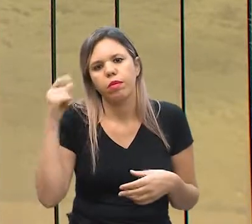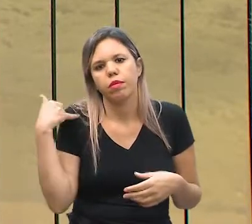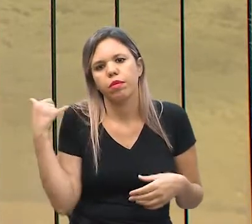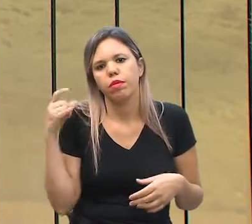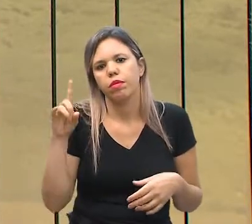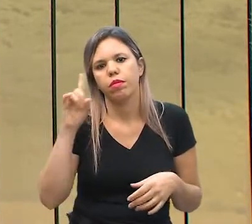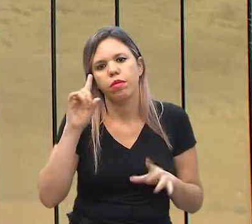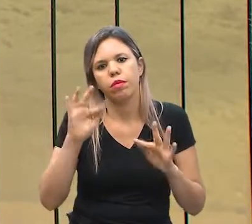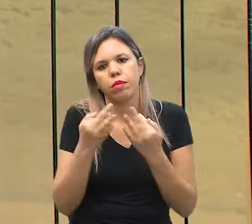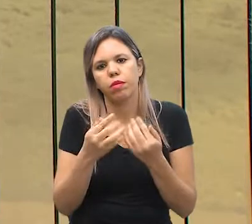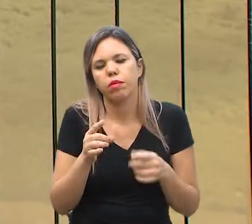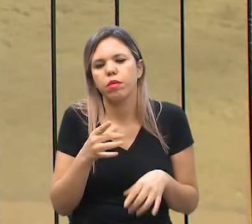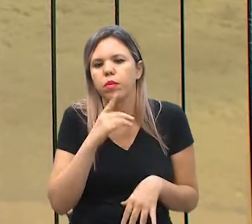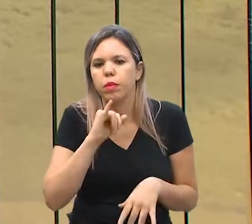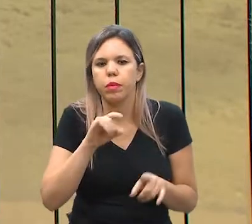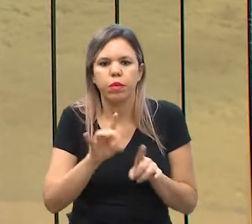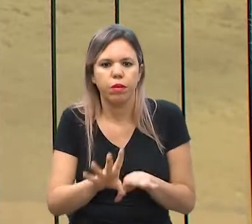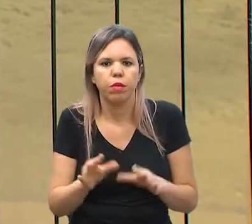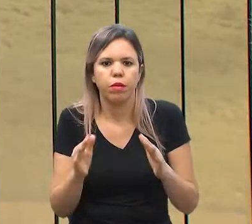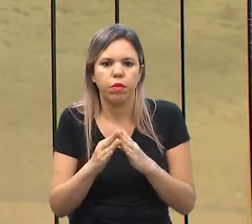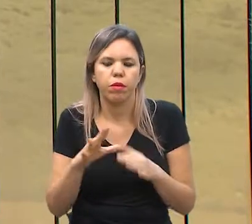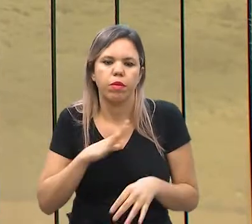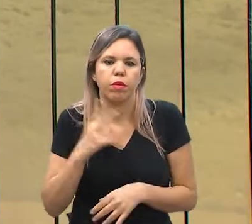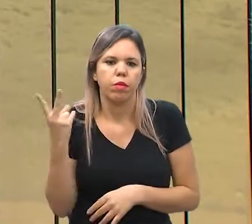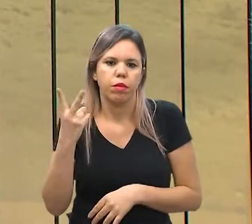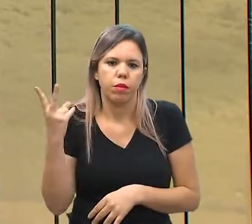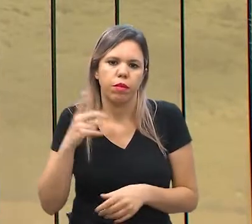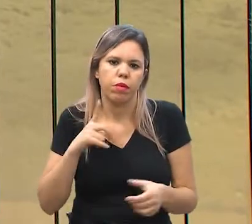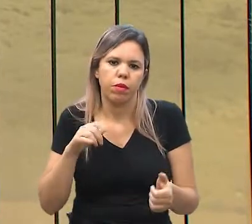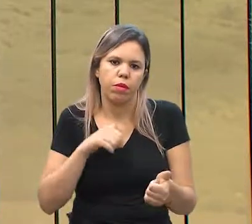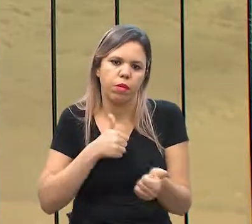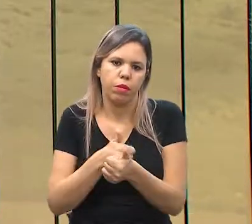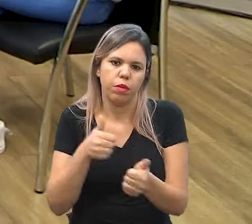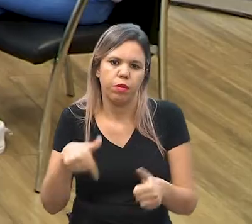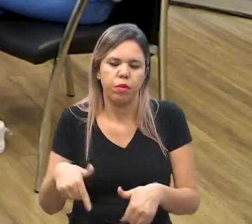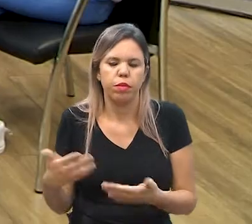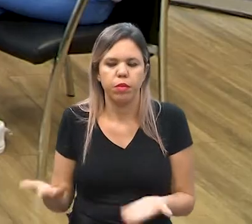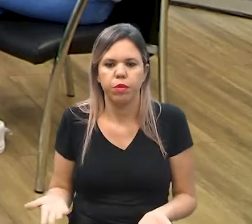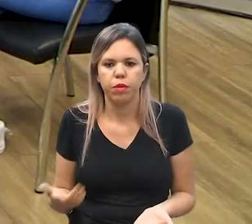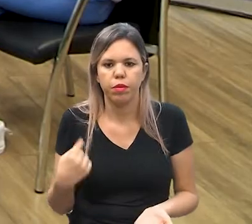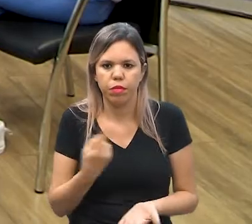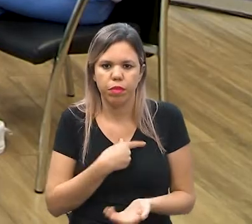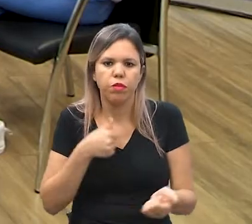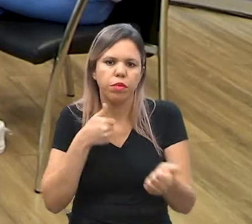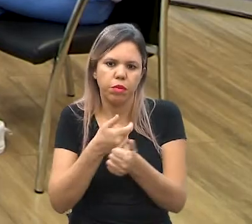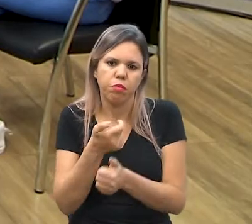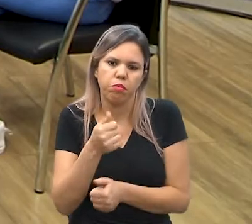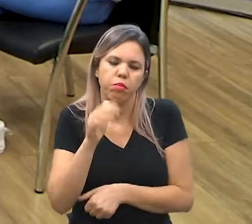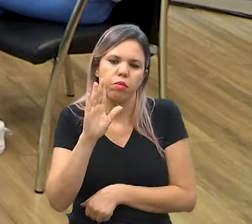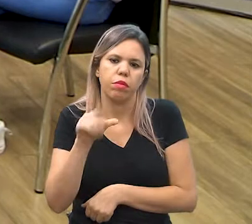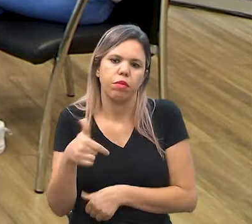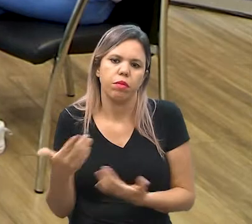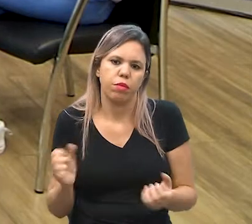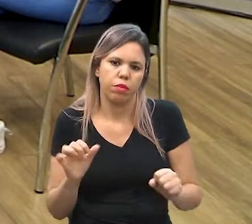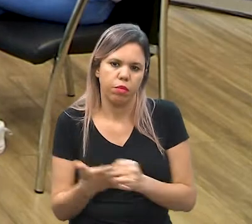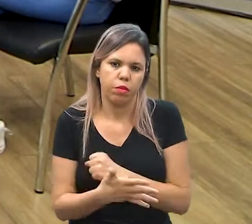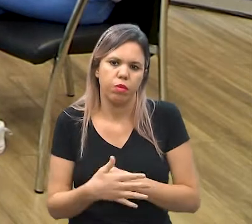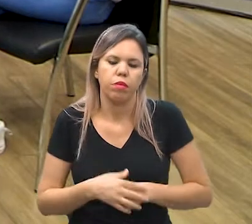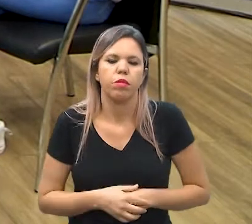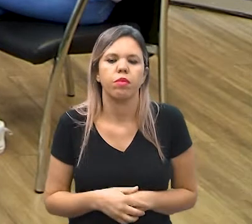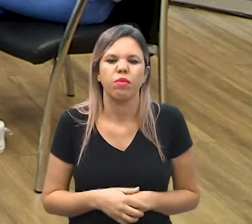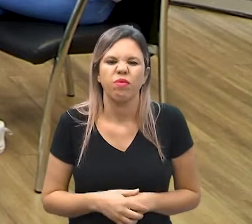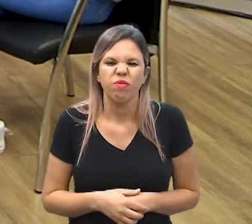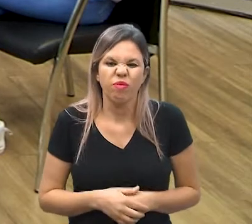aniversário, Dia dos Pais. Ele mora em Valinhos, que é uma cidade próxima, né? mas a gente se aproximou um pouco mais agora na pandemia,